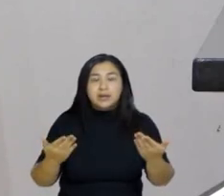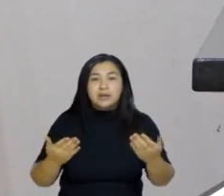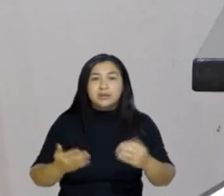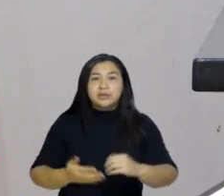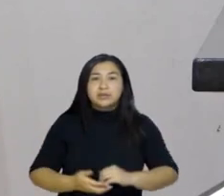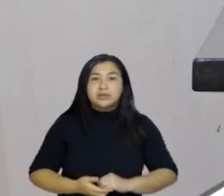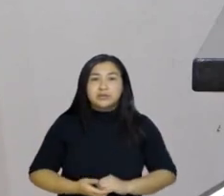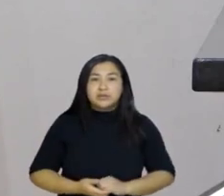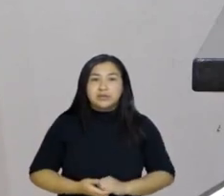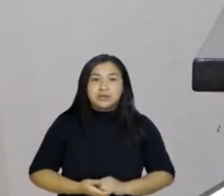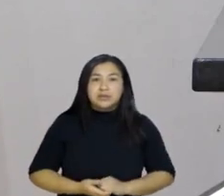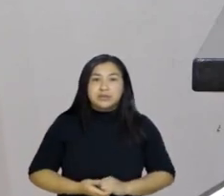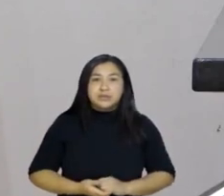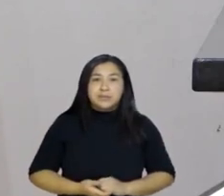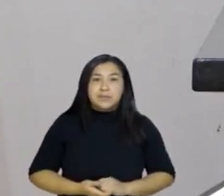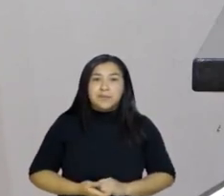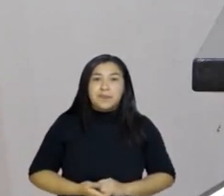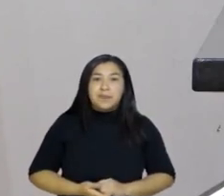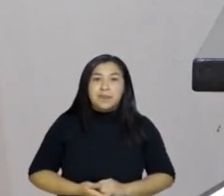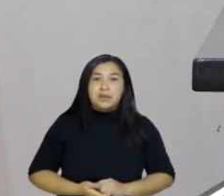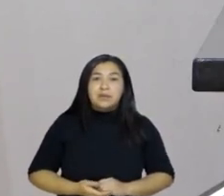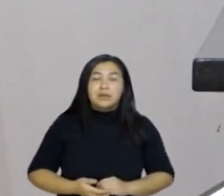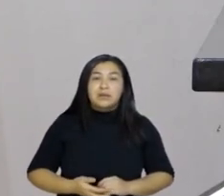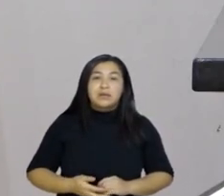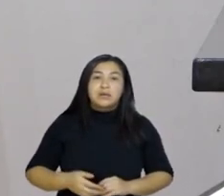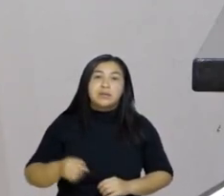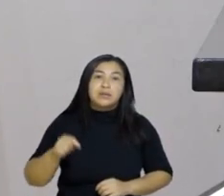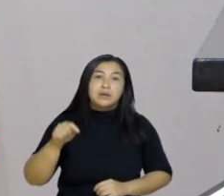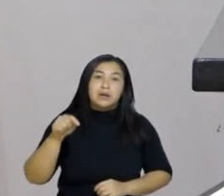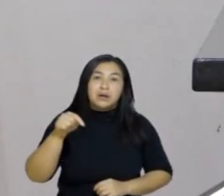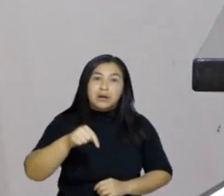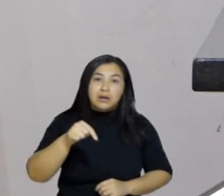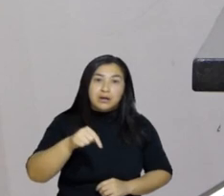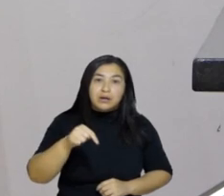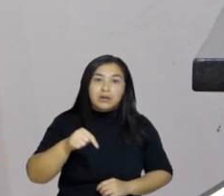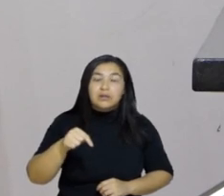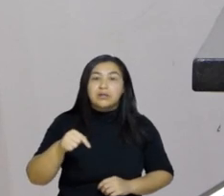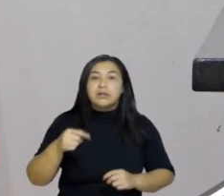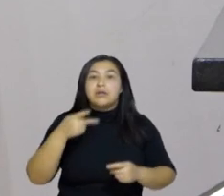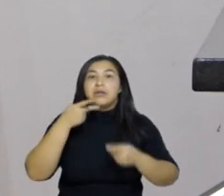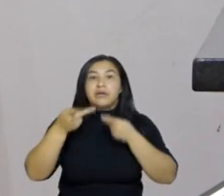2 minutos, para que ilustre tudo que eu acabei de falar. Acho que